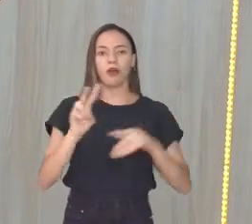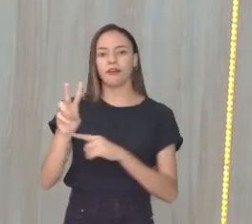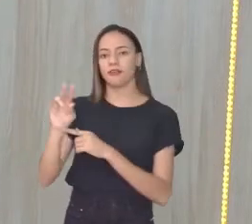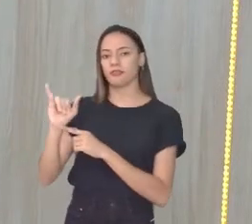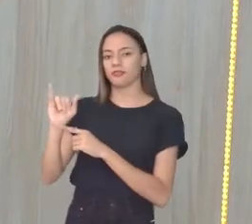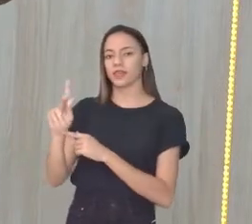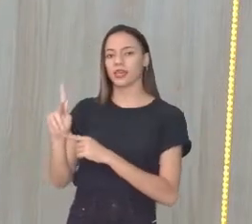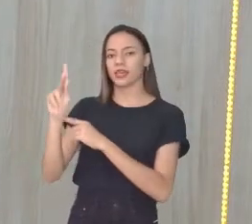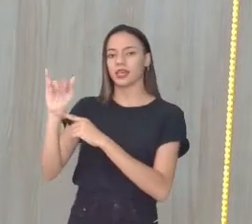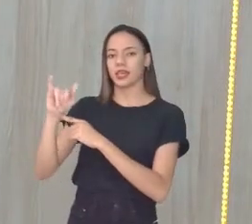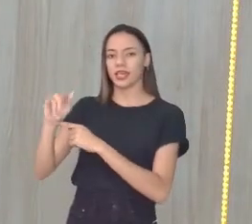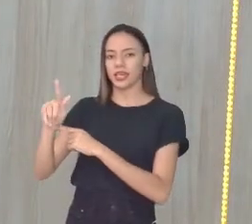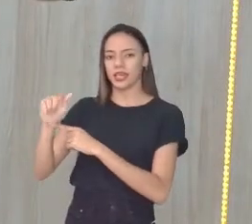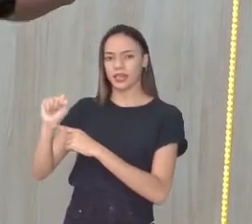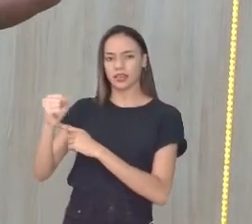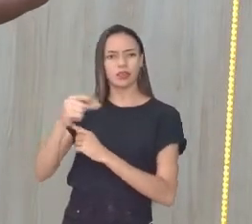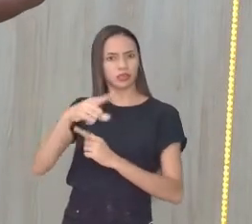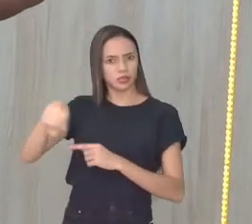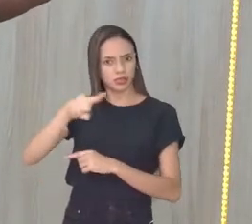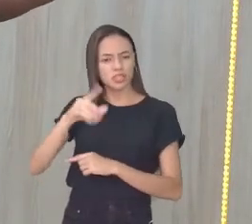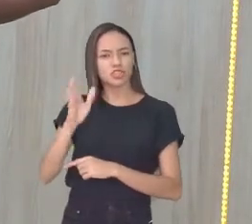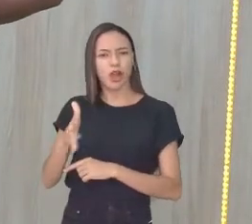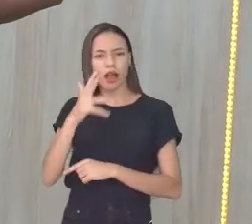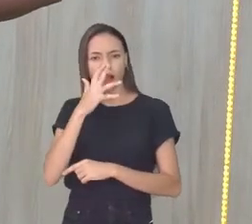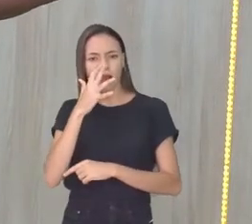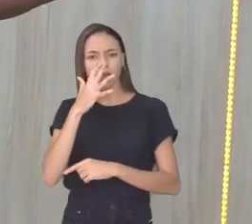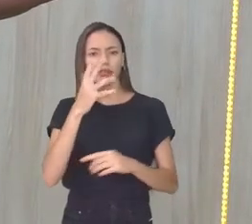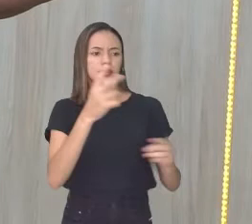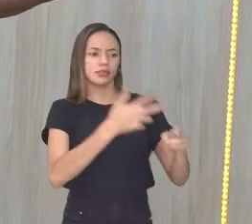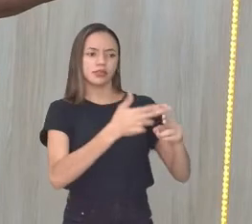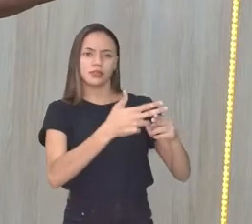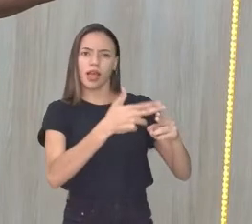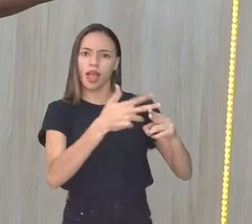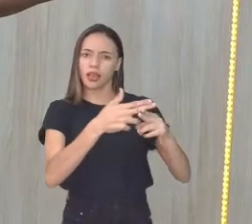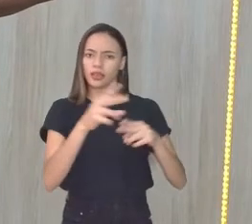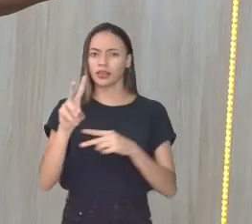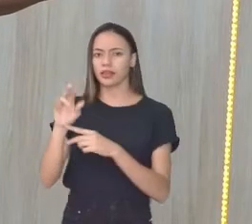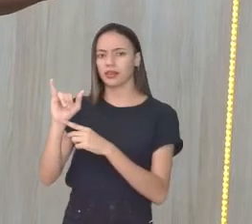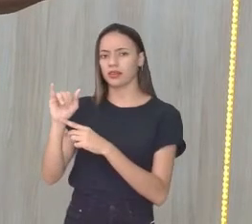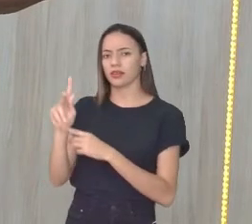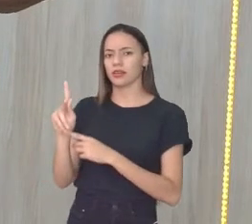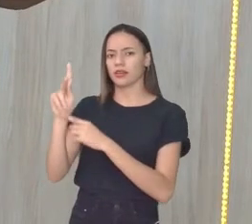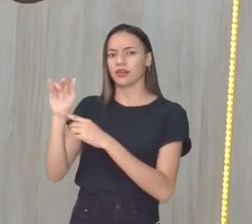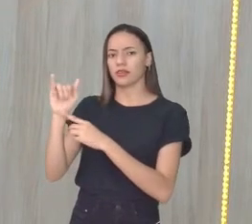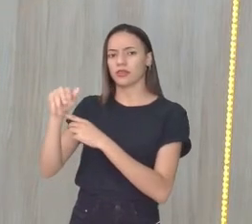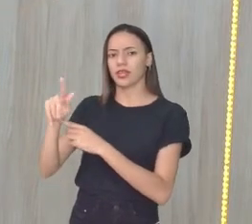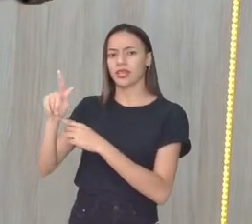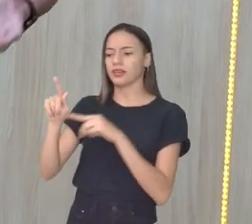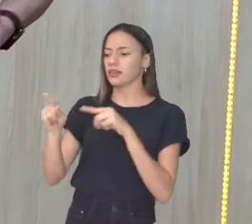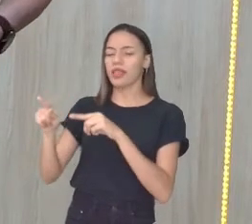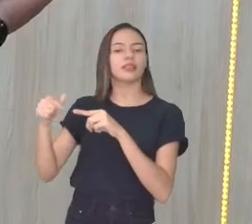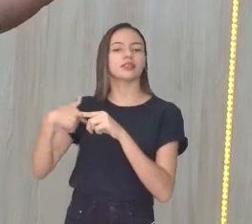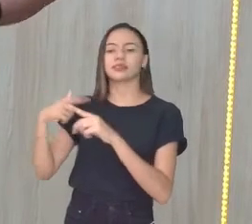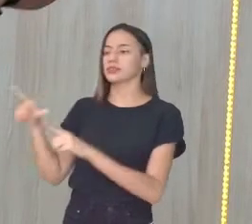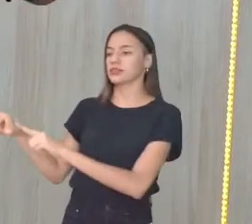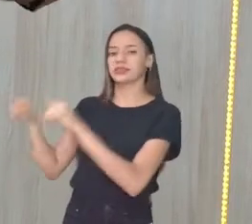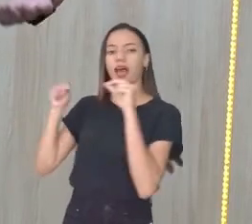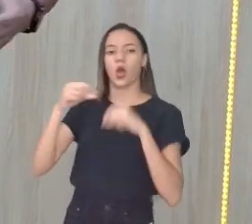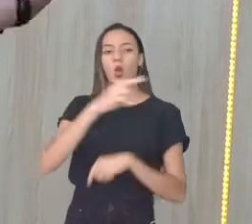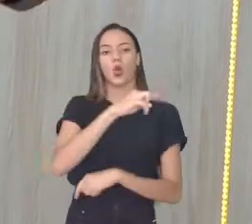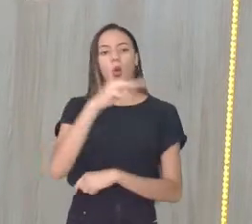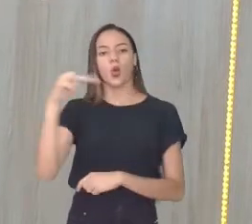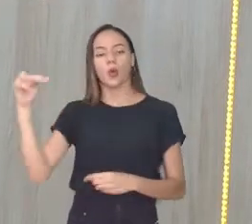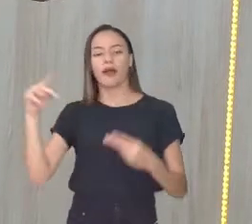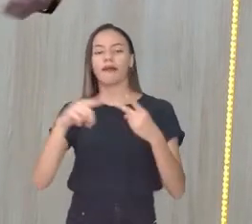né? Quem assistiu aí alguma série aí de vikings, né? Já viu que eles saíram da Noruega, da Suécia,